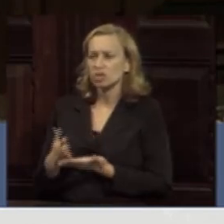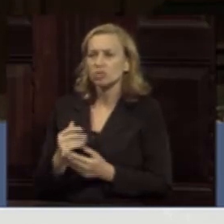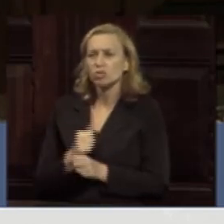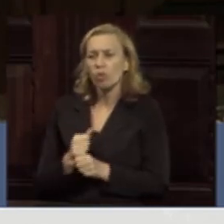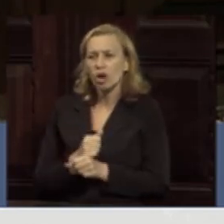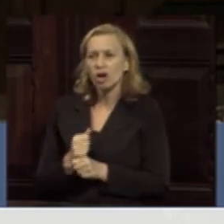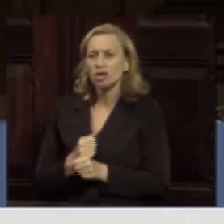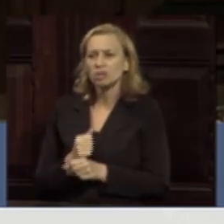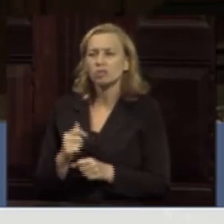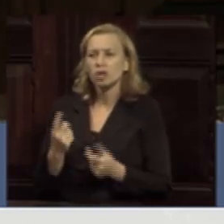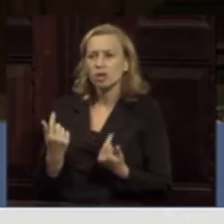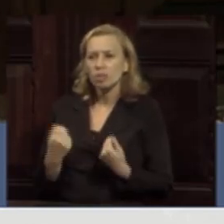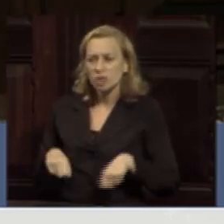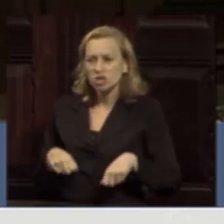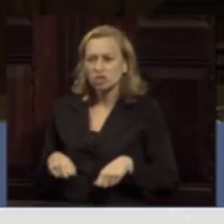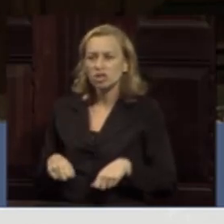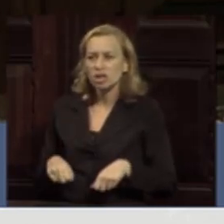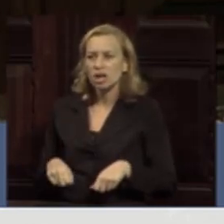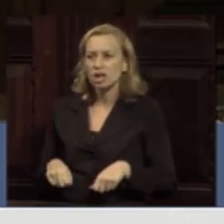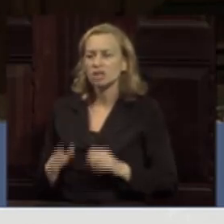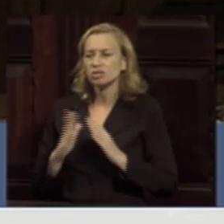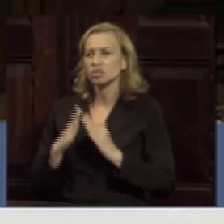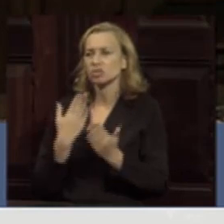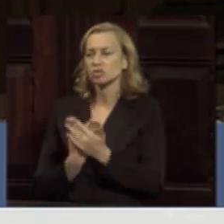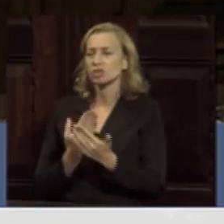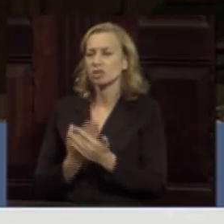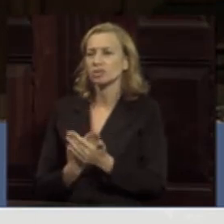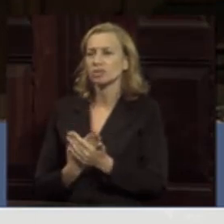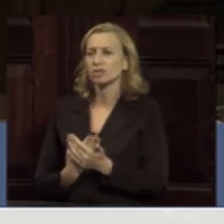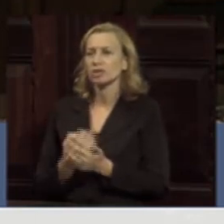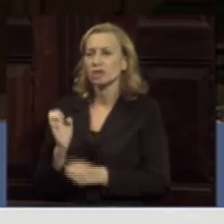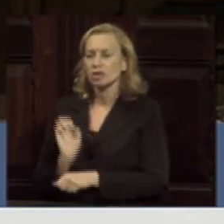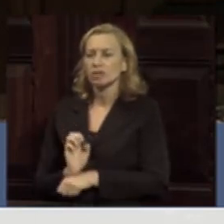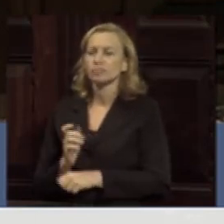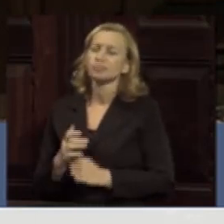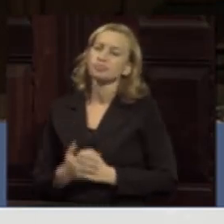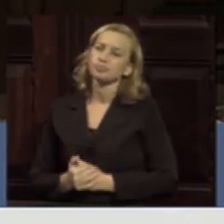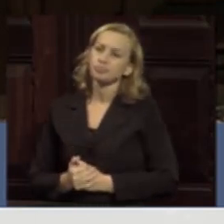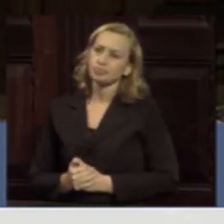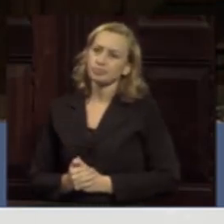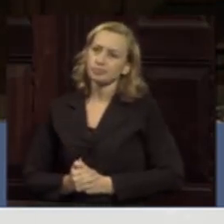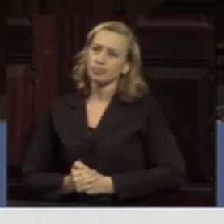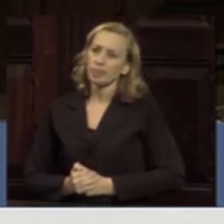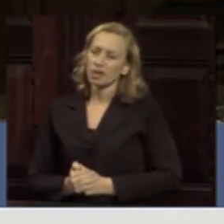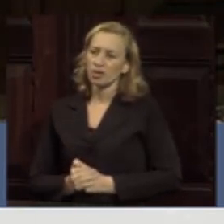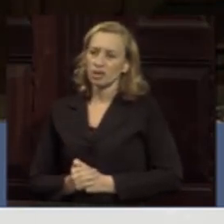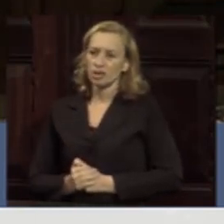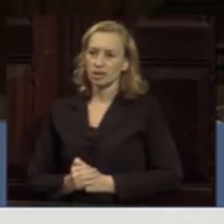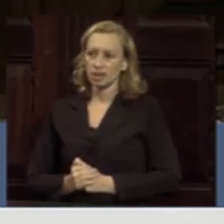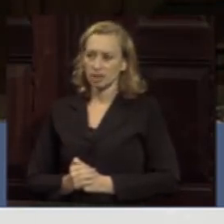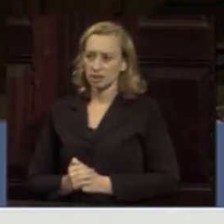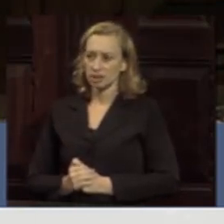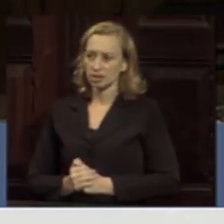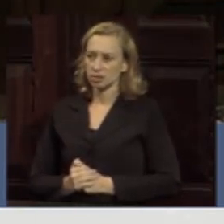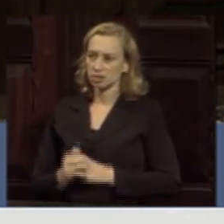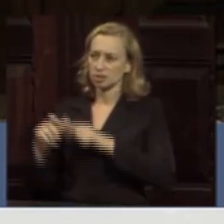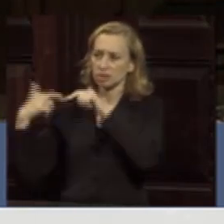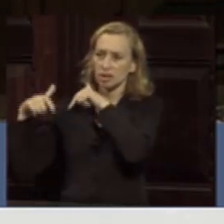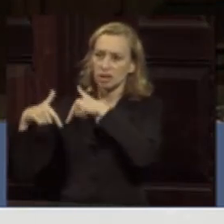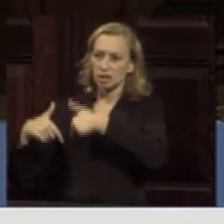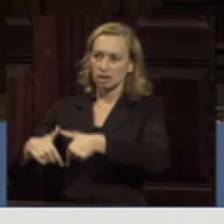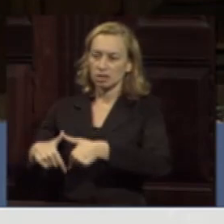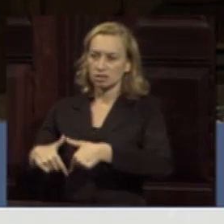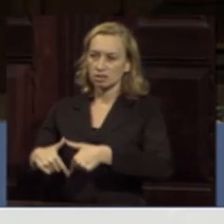a comunidade escolar do Colégio Estadual Professor Jamil Eljaik, uma das mais tradicionais